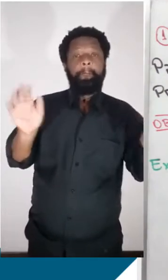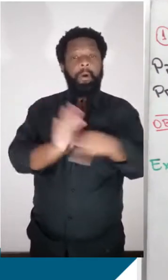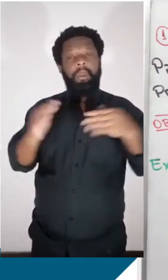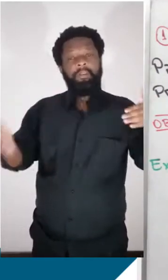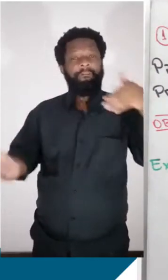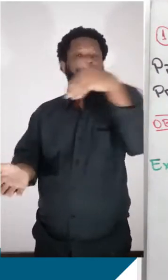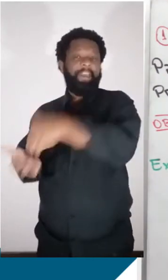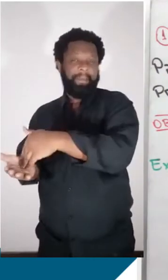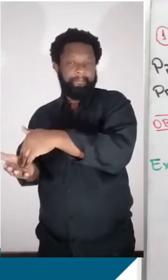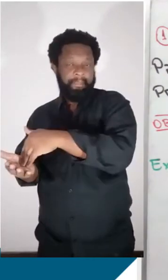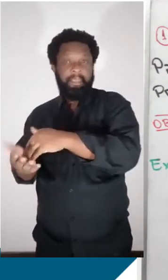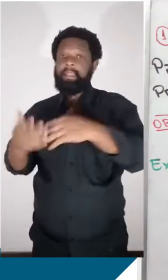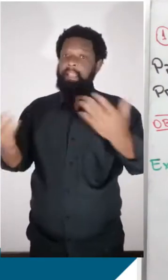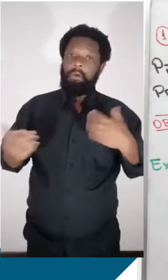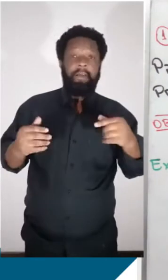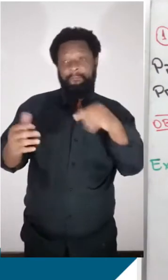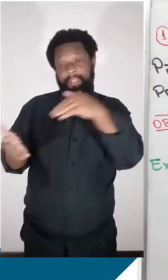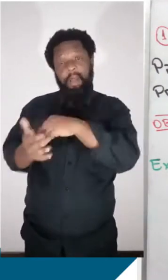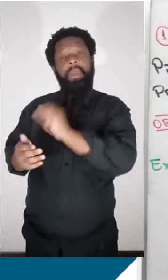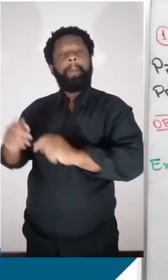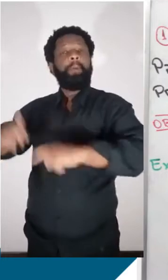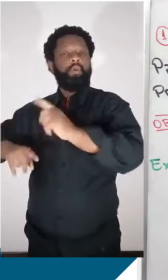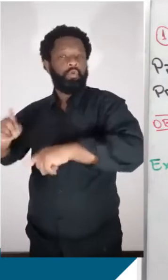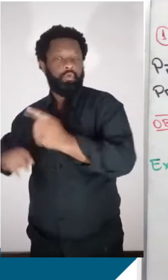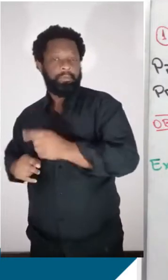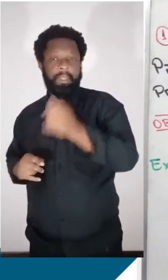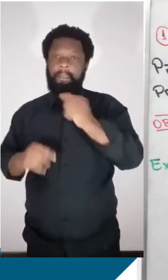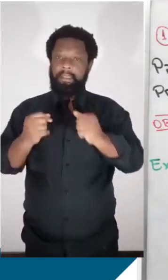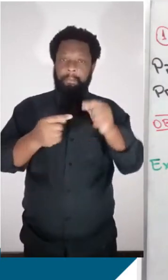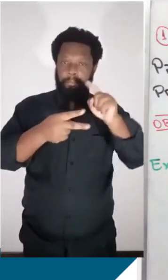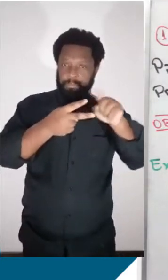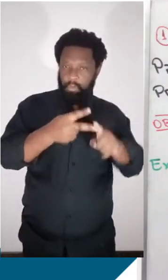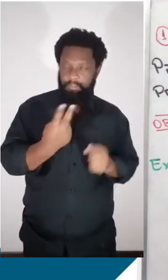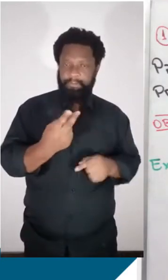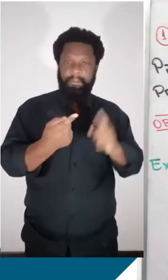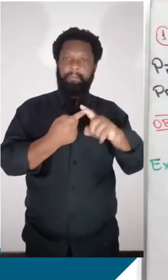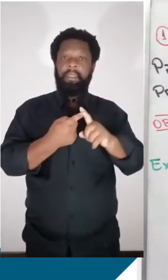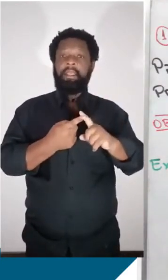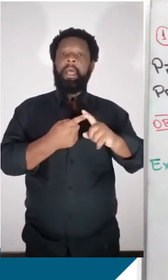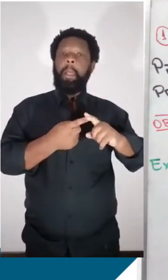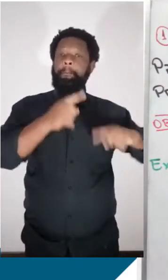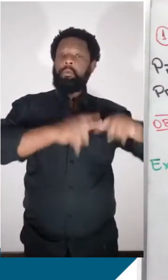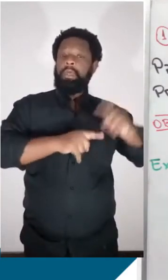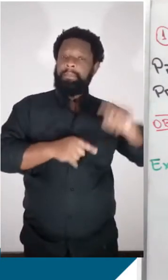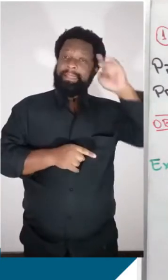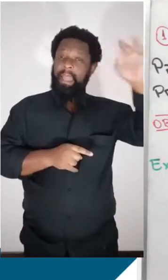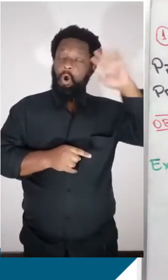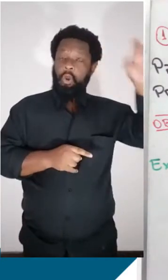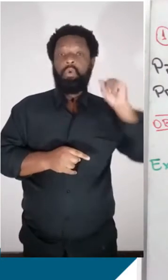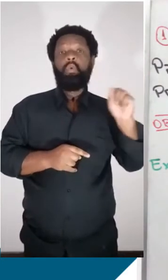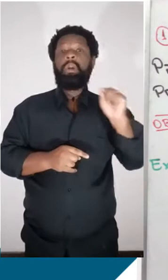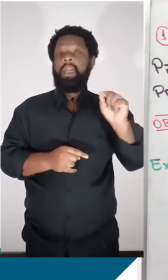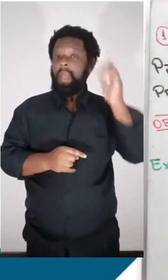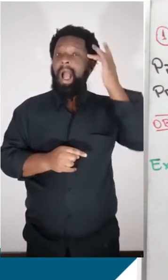rendimento no fim de uma equação química, estou falando dos produtos. E aí, eu dividi em dois tipos de produtos. Eu tenho o produto teórico, que é o que